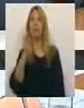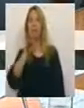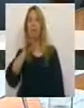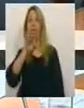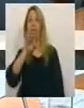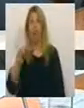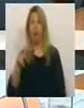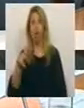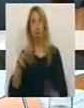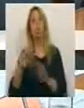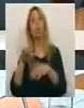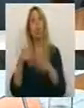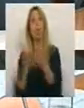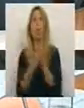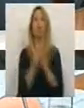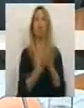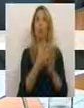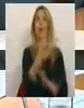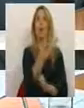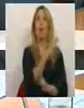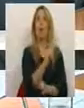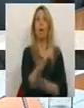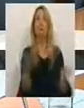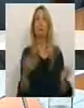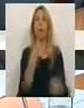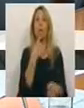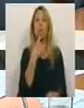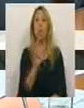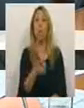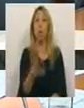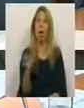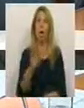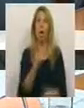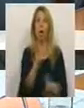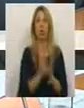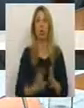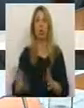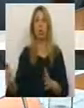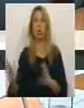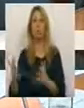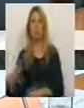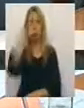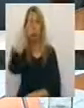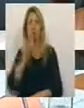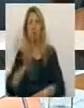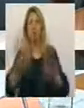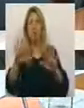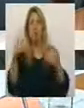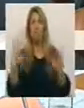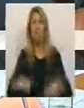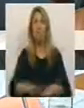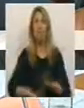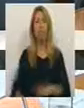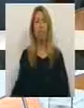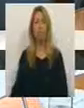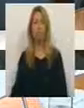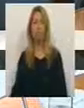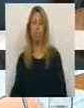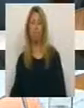um desconto no IRS, ou seja, mais um financiamento do Orçamento de Estado, ainda por cima mal feito. Mal feito porque, do ponto de